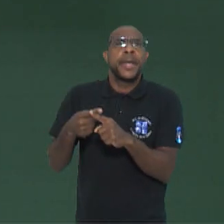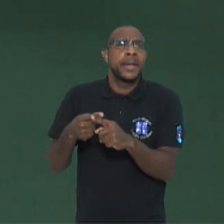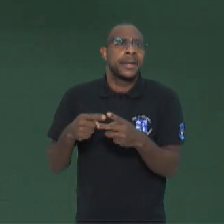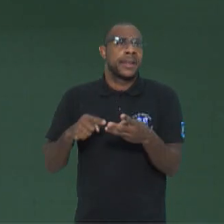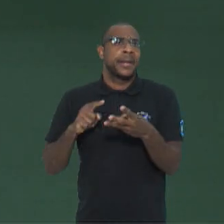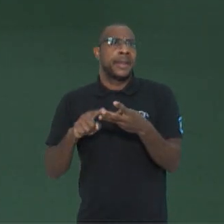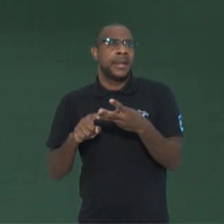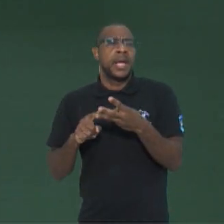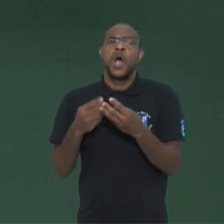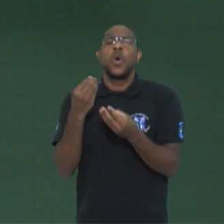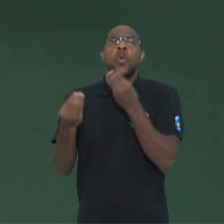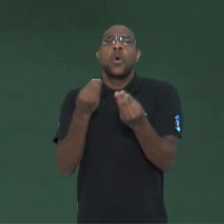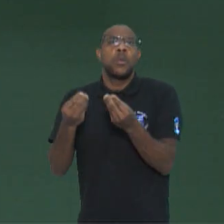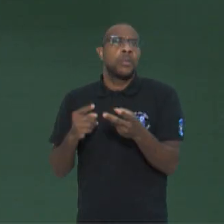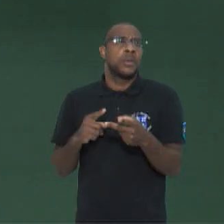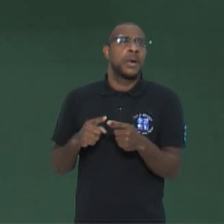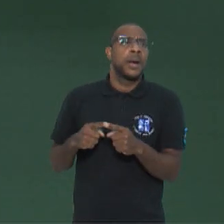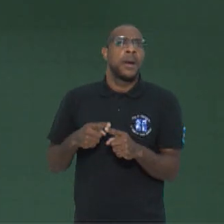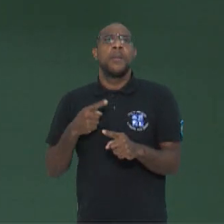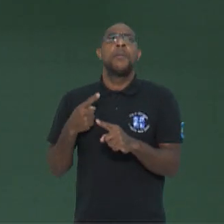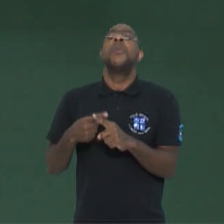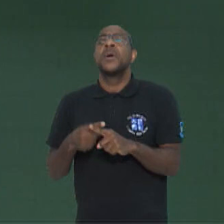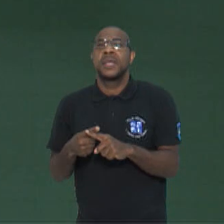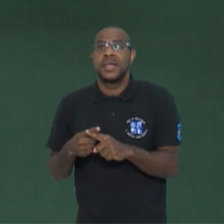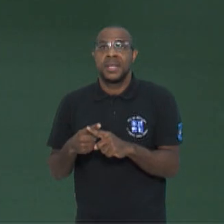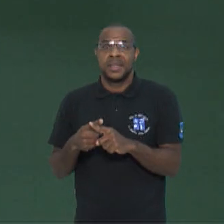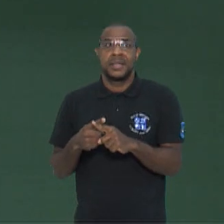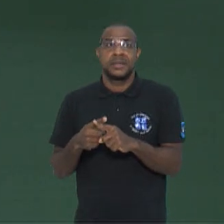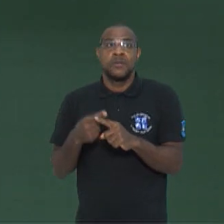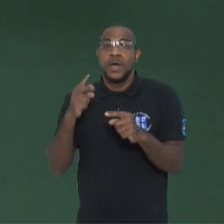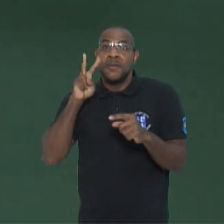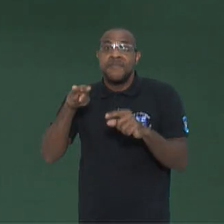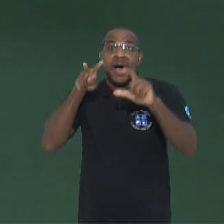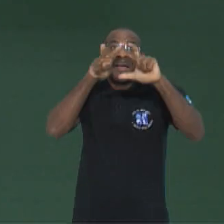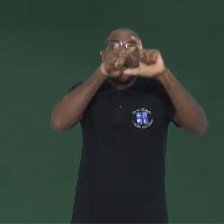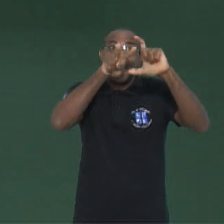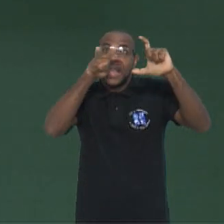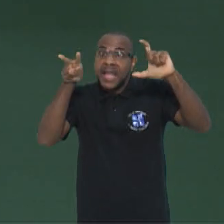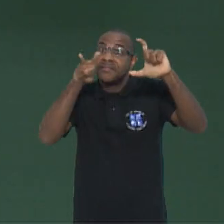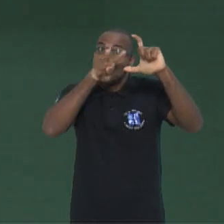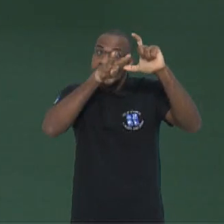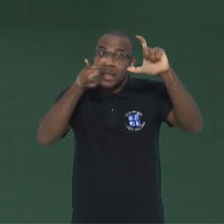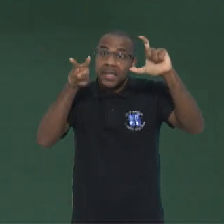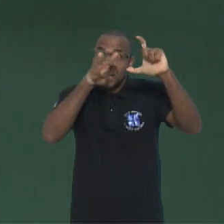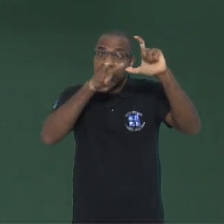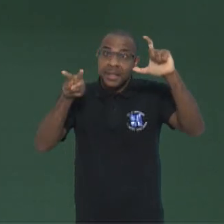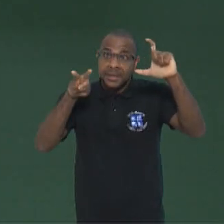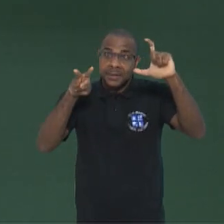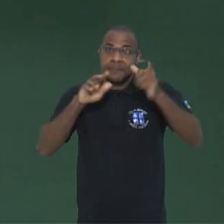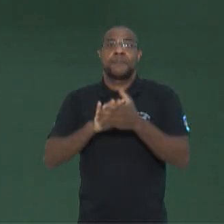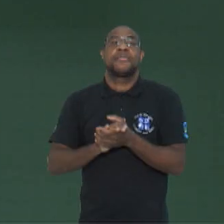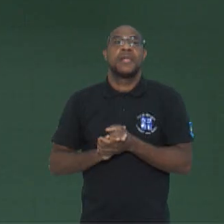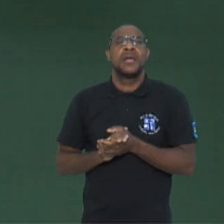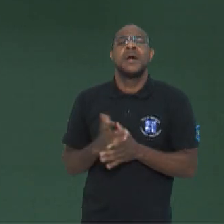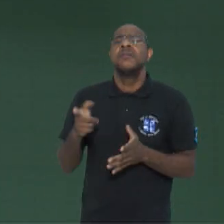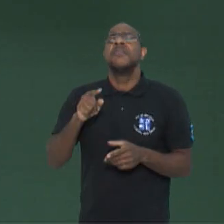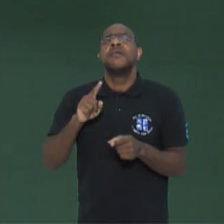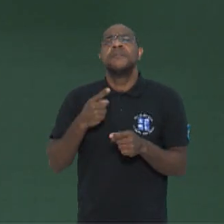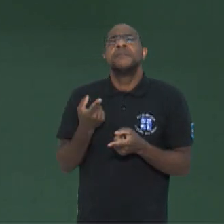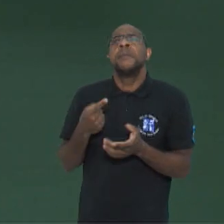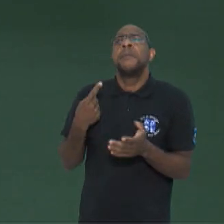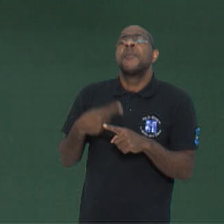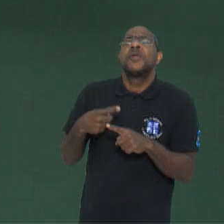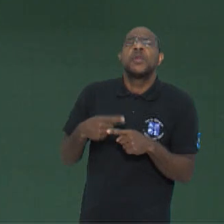fizemos uma atividade dessa na penúltima aula antes dessa. É verdade. Por que nós estamos fazendo igual